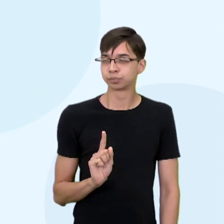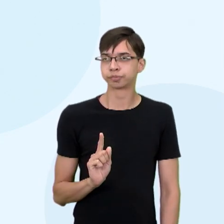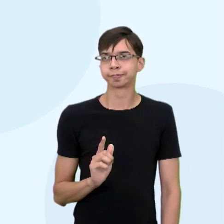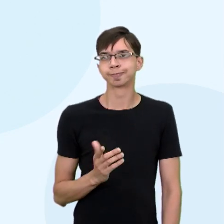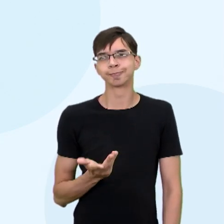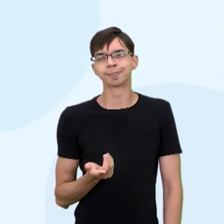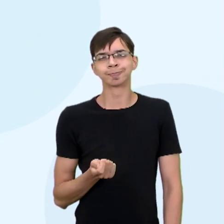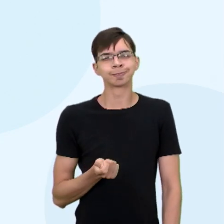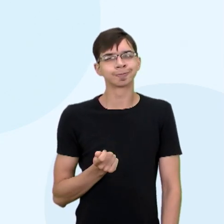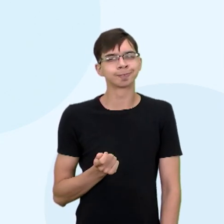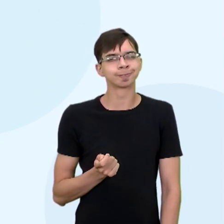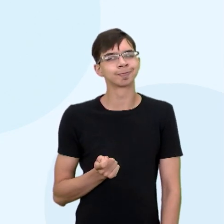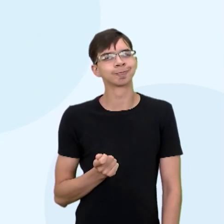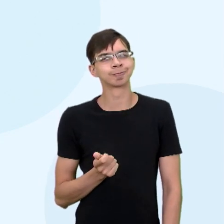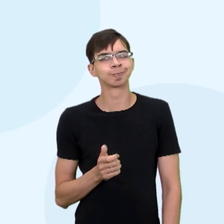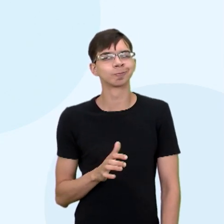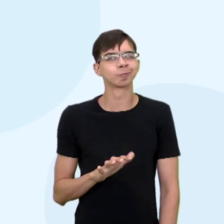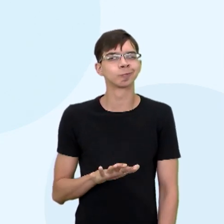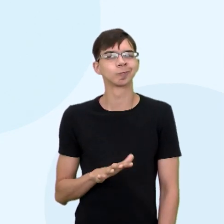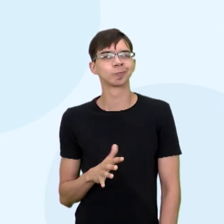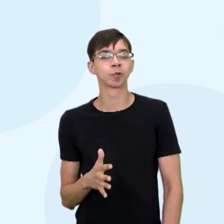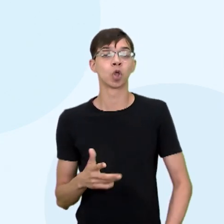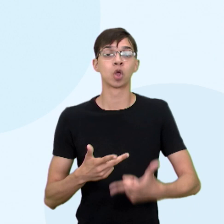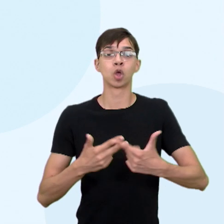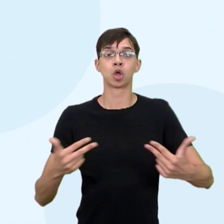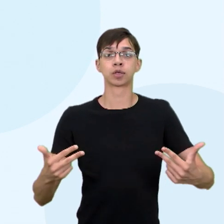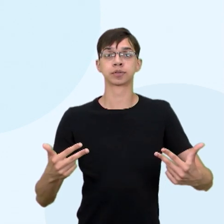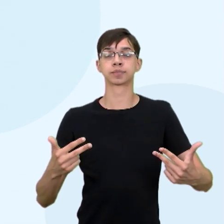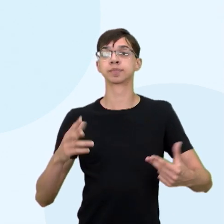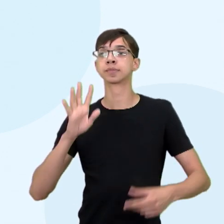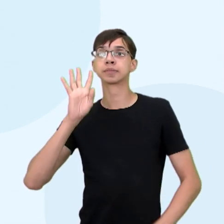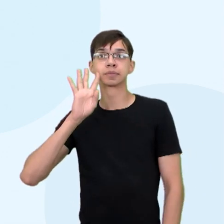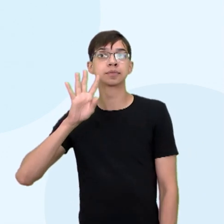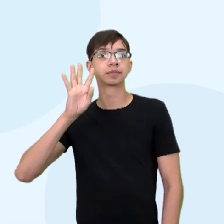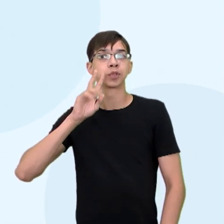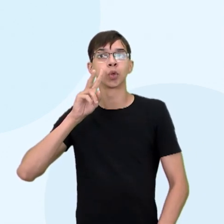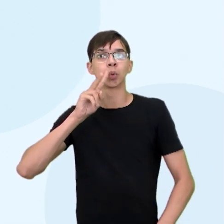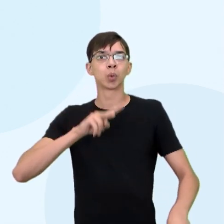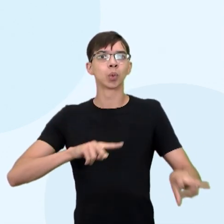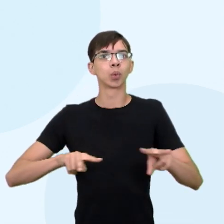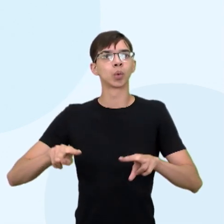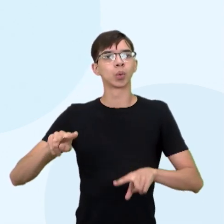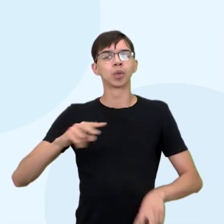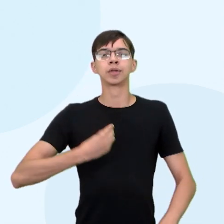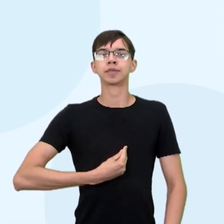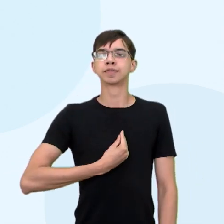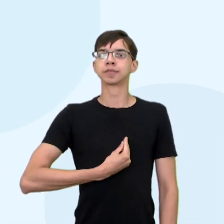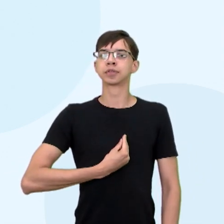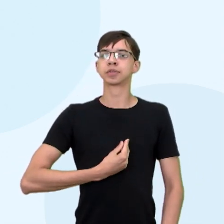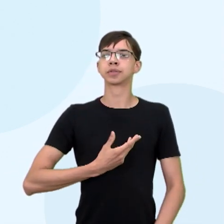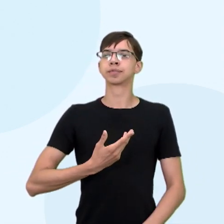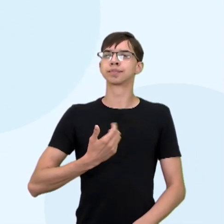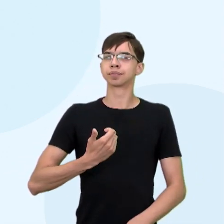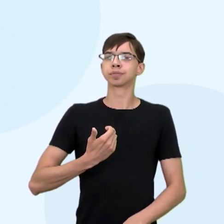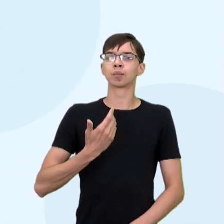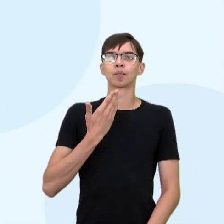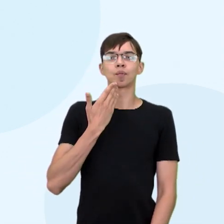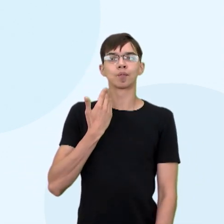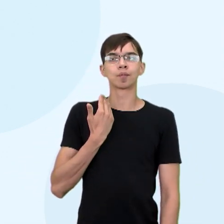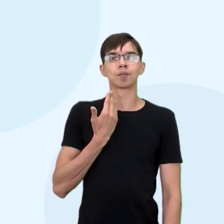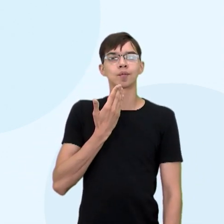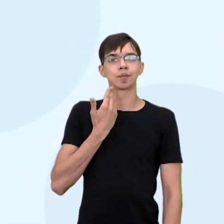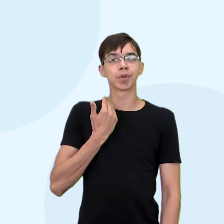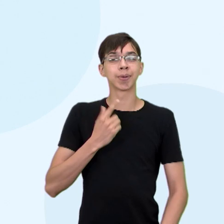vai observando, vai achando legal, vai incorporando na nossa vida, mas nem sempre a gente tem a plena noção de que isso está